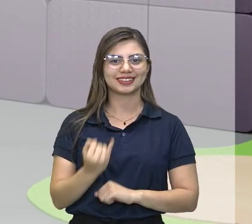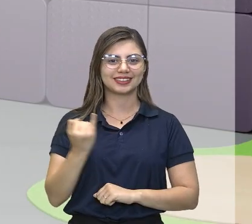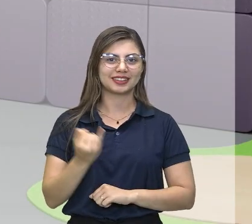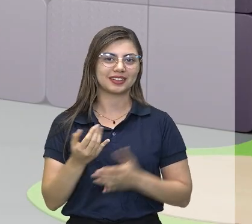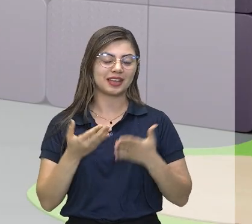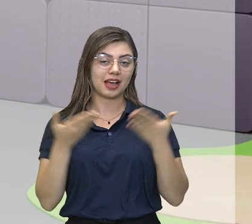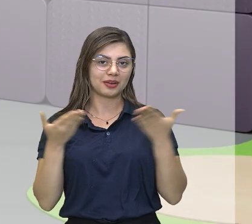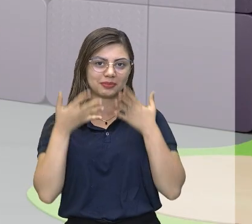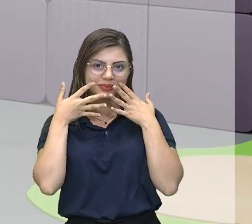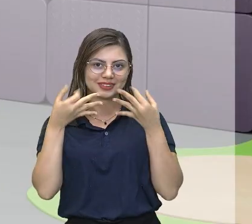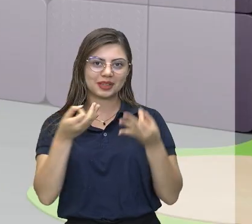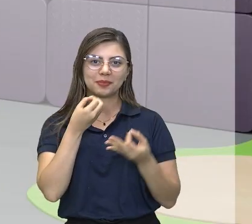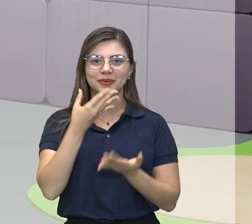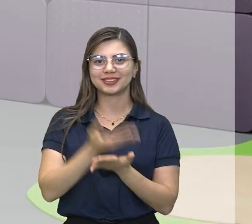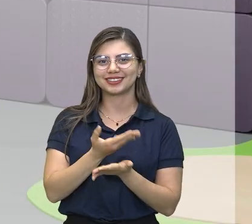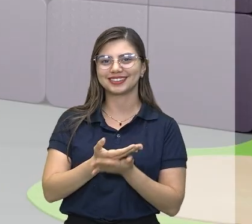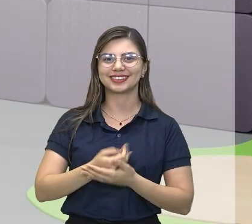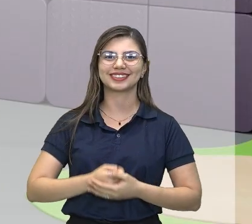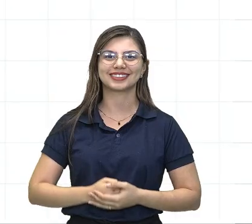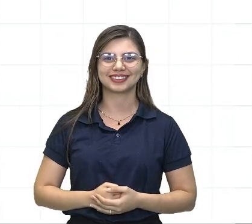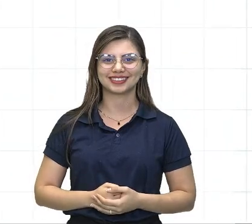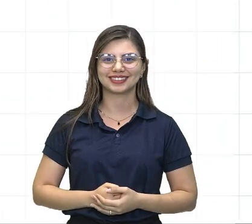Fiquem ligados e boa aula!